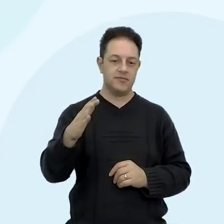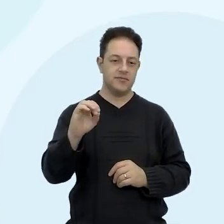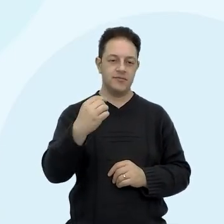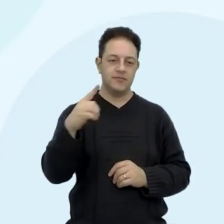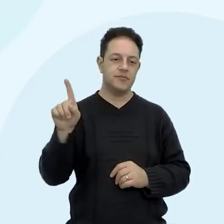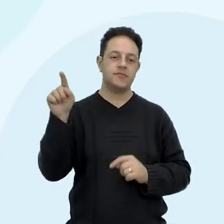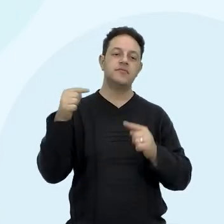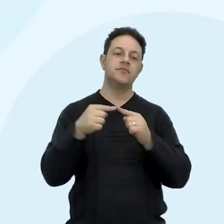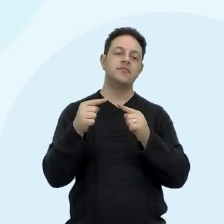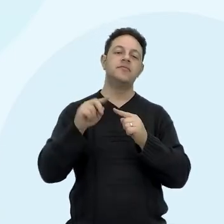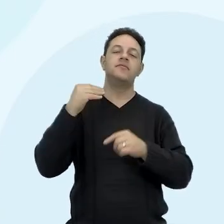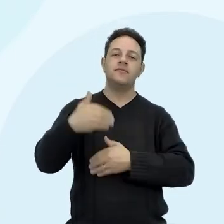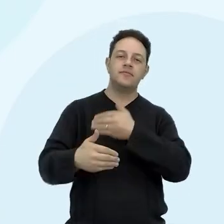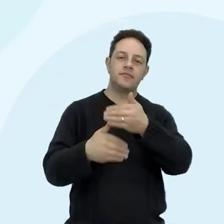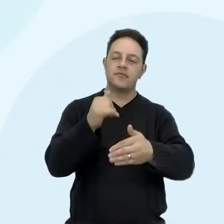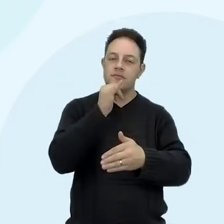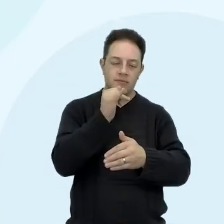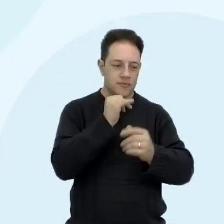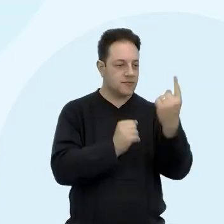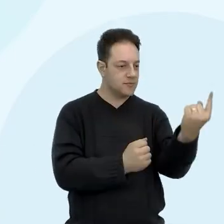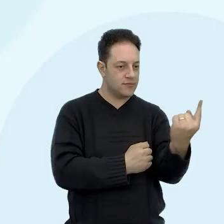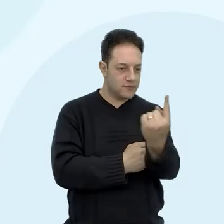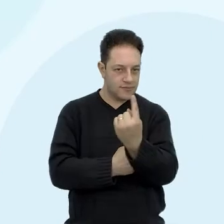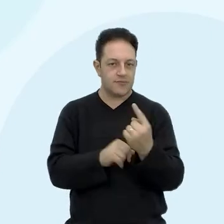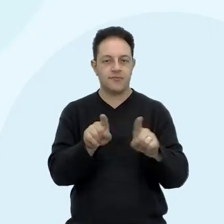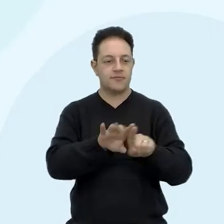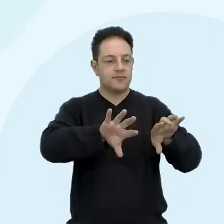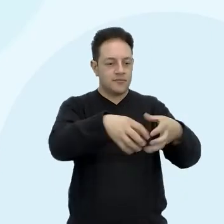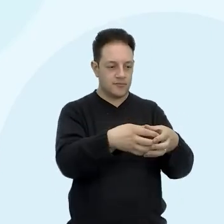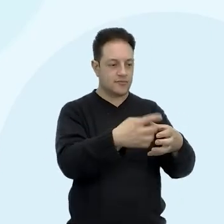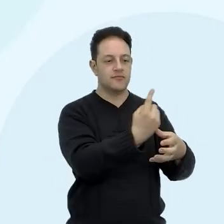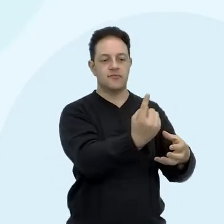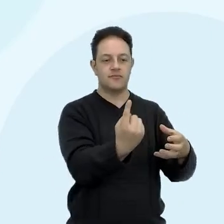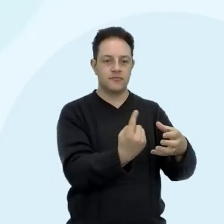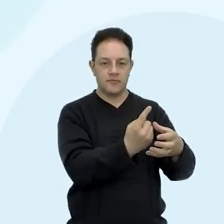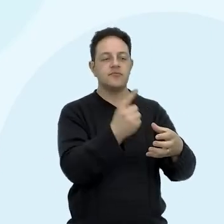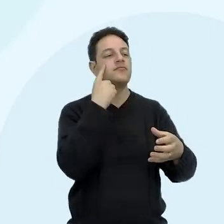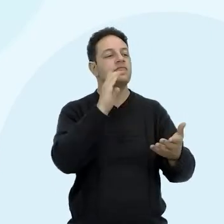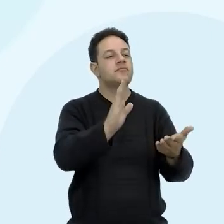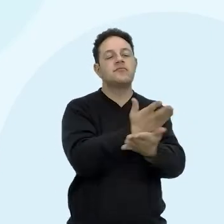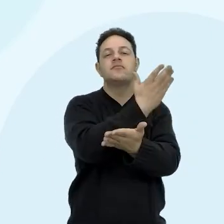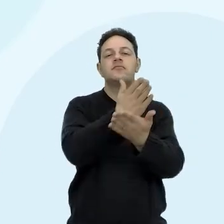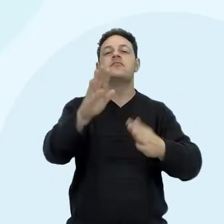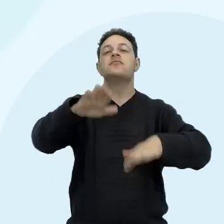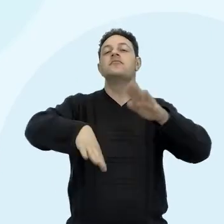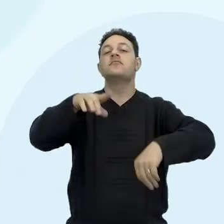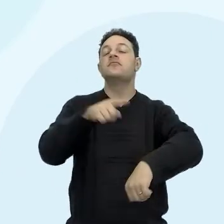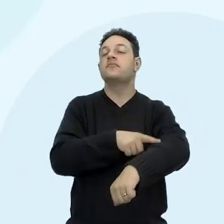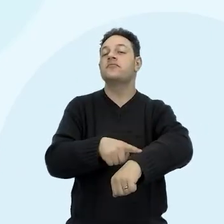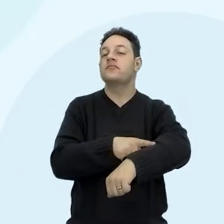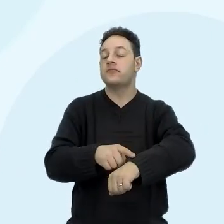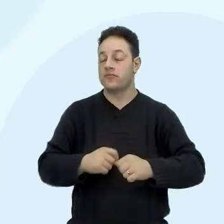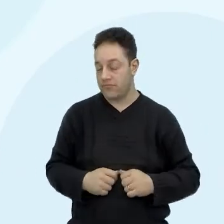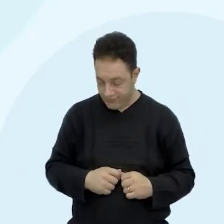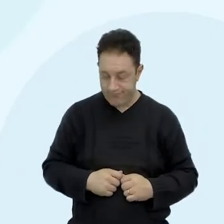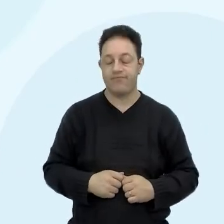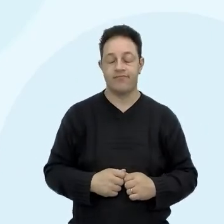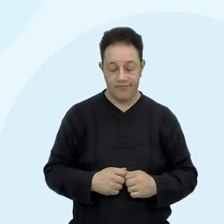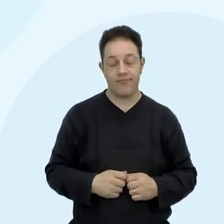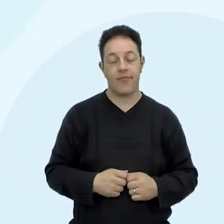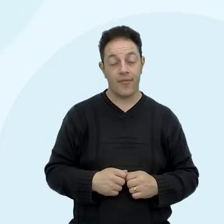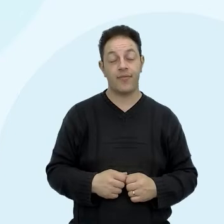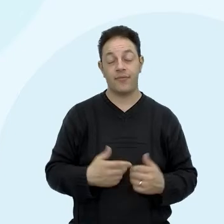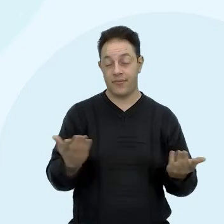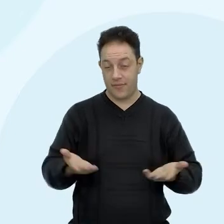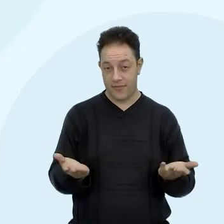qual indivíduos e grupos de indivíduos são classificados racialmente. Então, esse aí é um termo, né, que